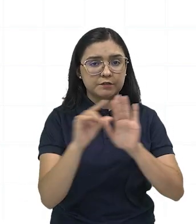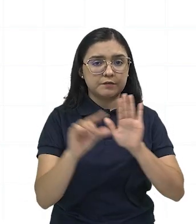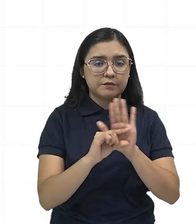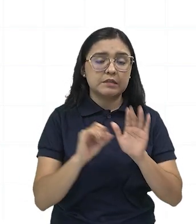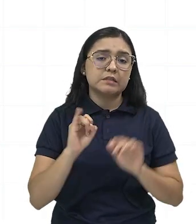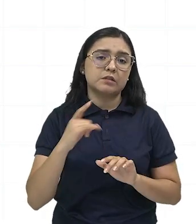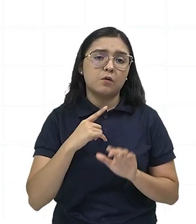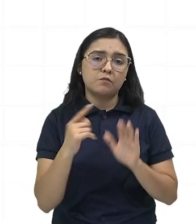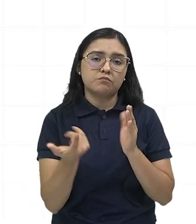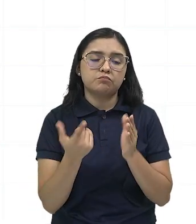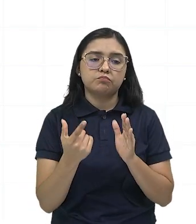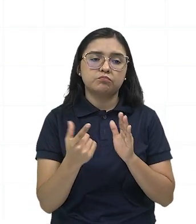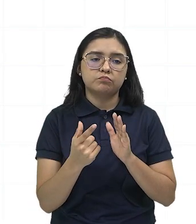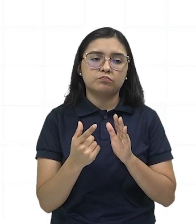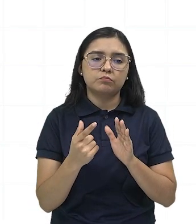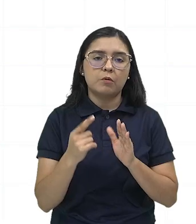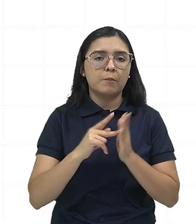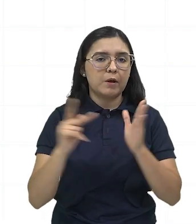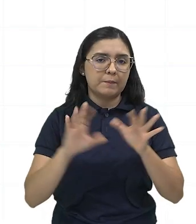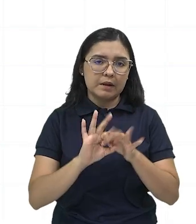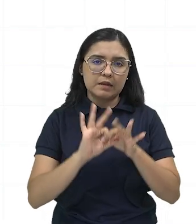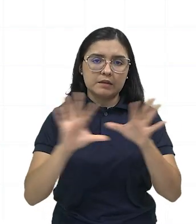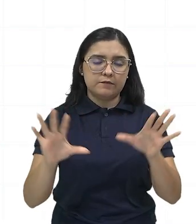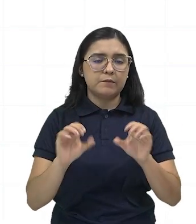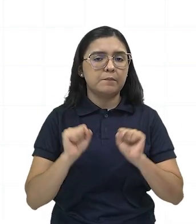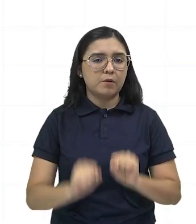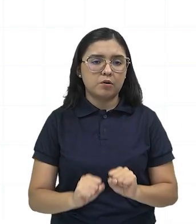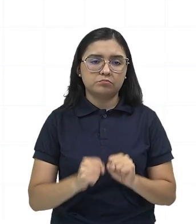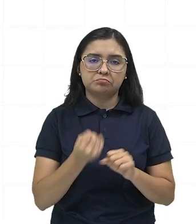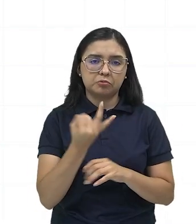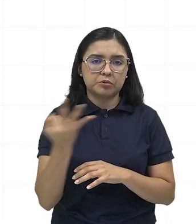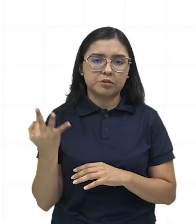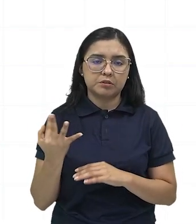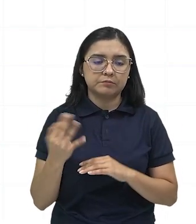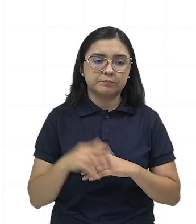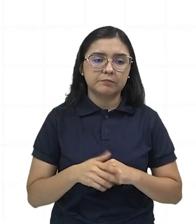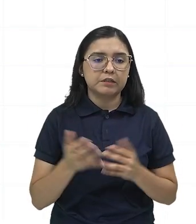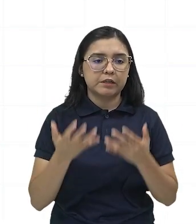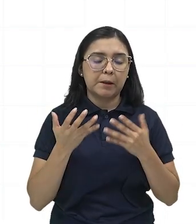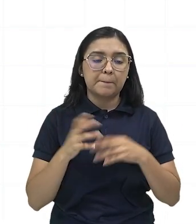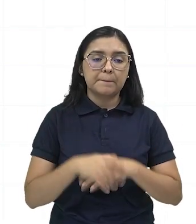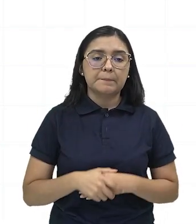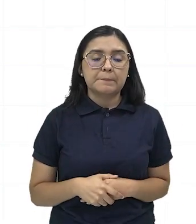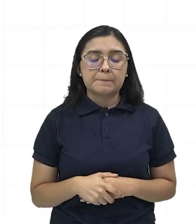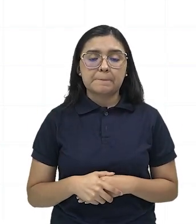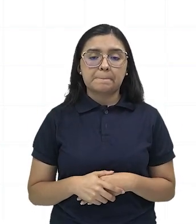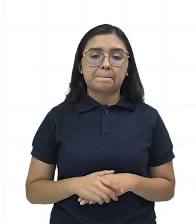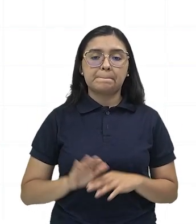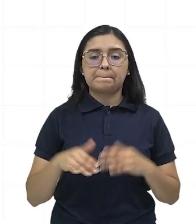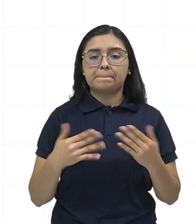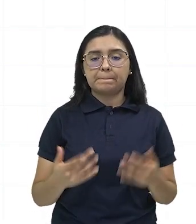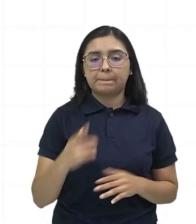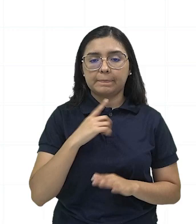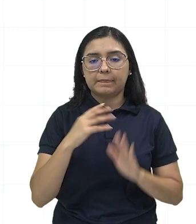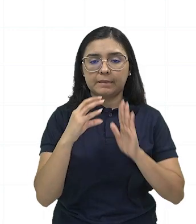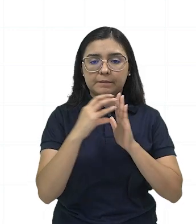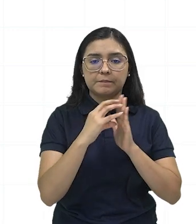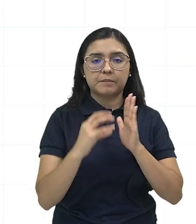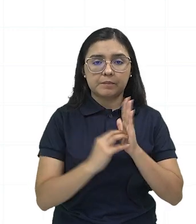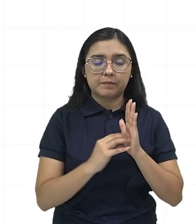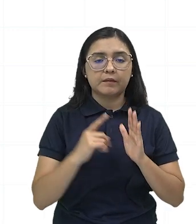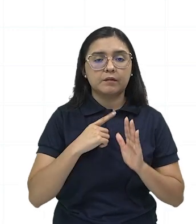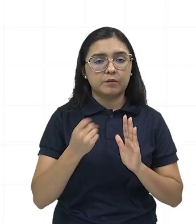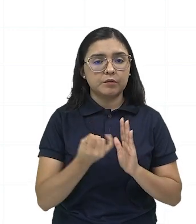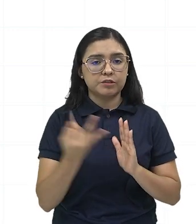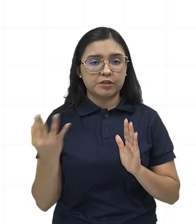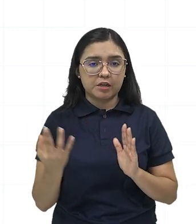um verso livre, eu vou colocar quantos eu achar necessário para o poema que eu estou escrevendo. Então, as estrofes podem ter diferentes números